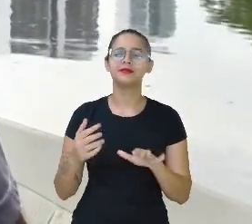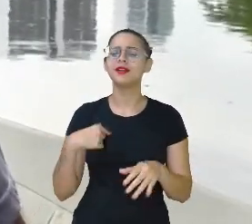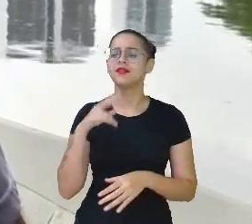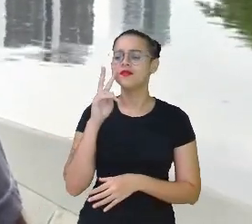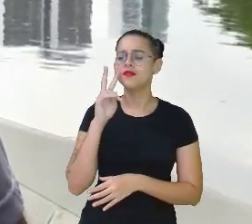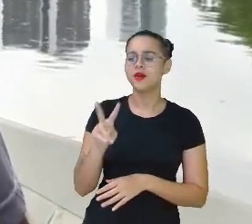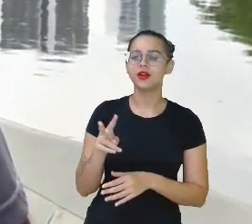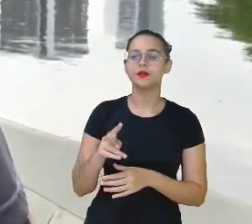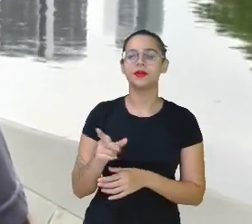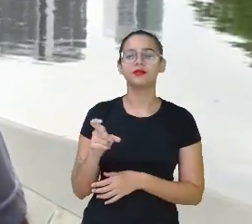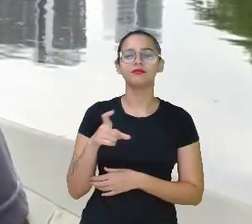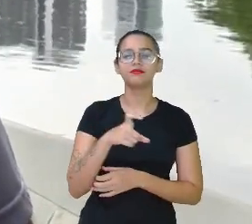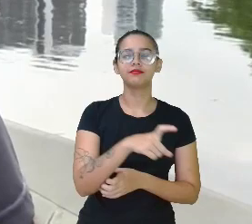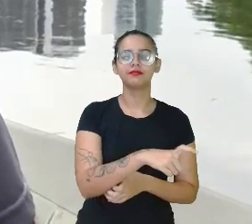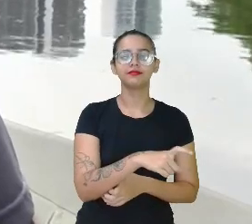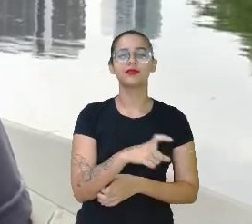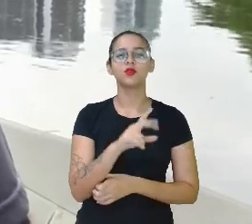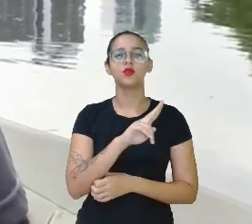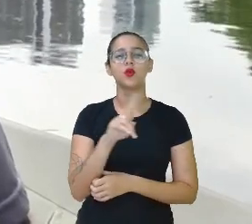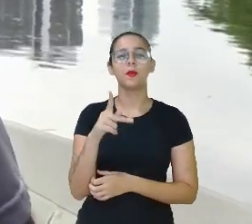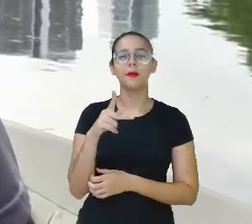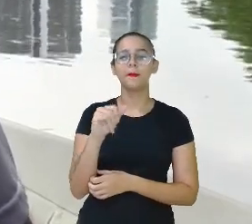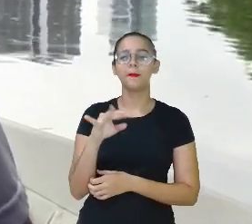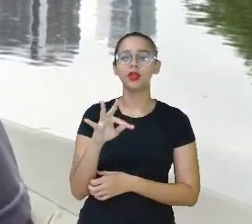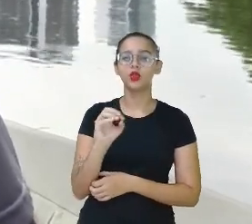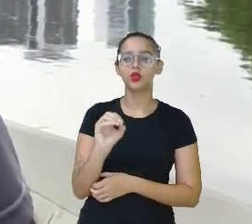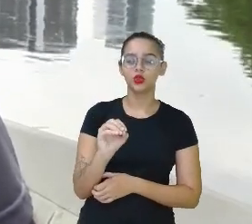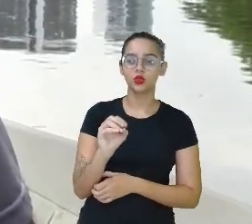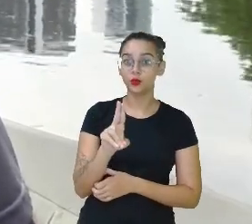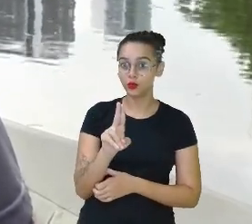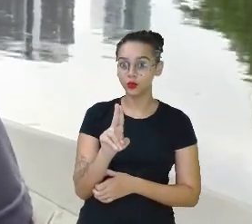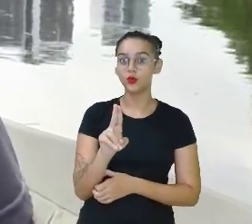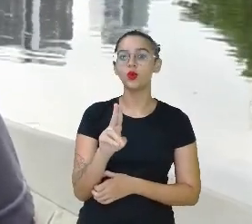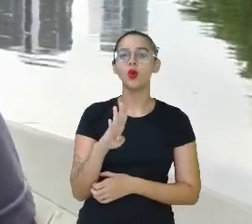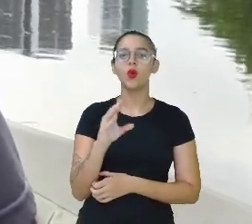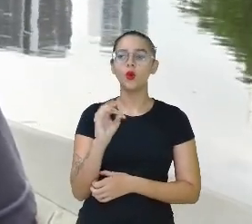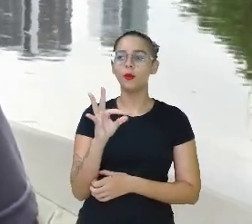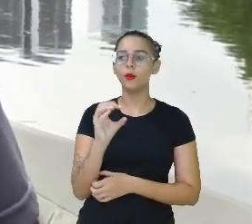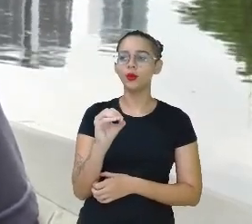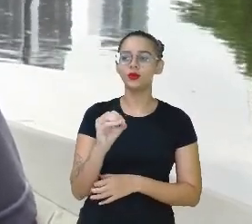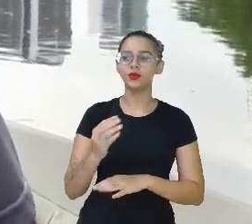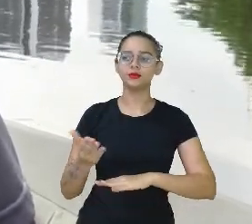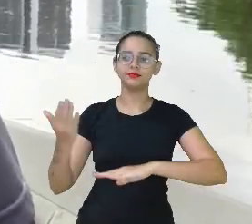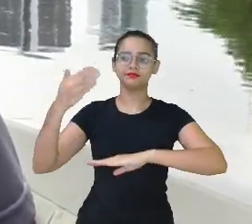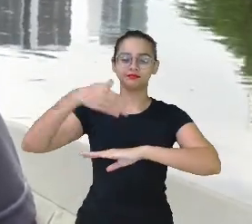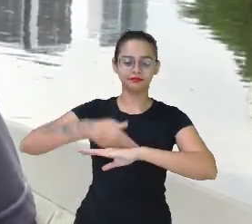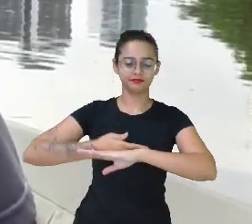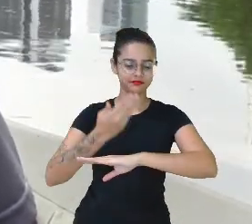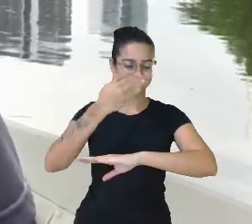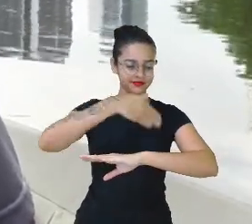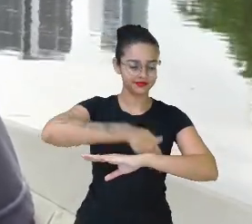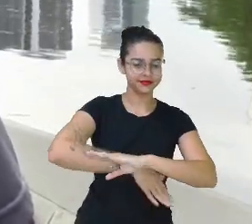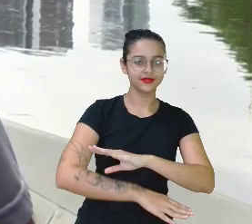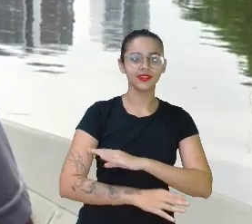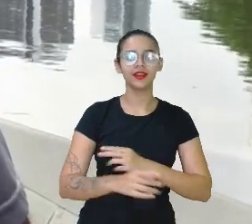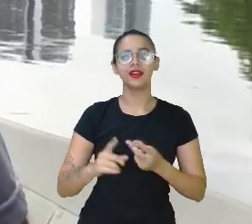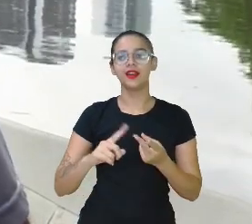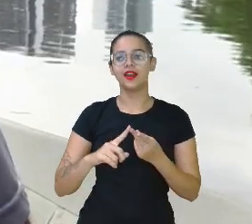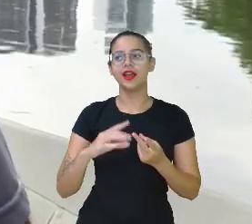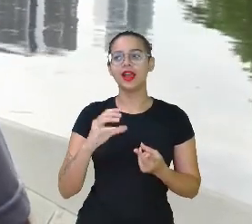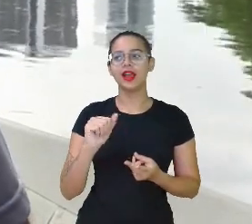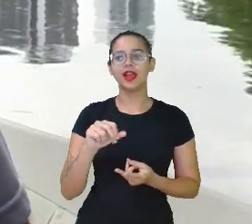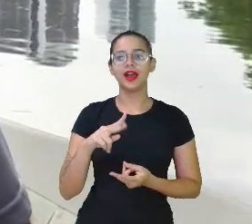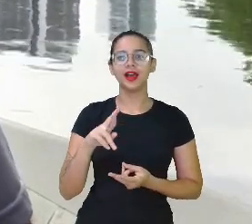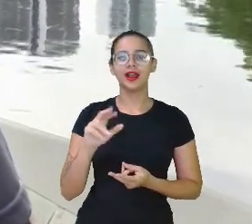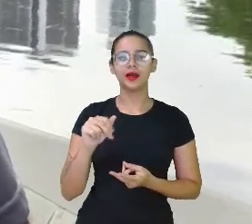camarão conhecido como camarão pitu, o boto ainda entrava aqui, o carapeba, a